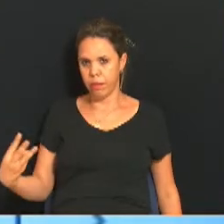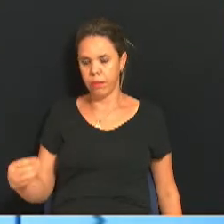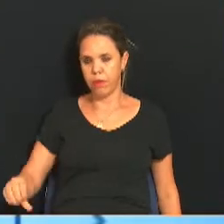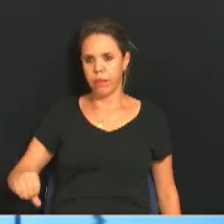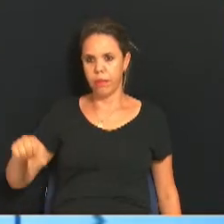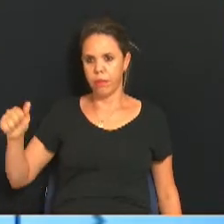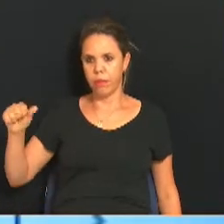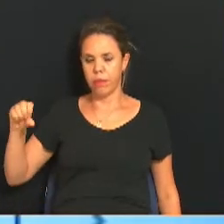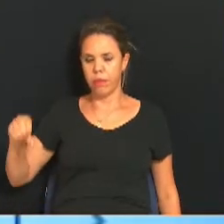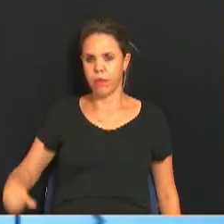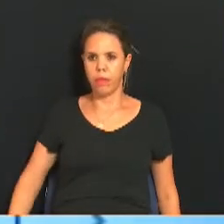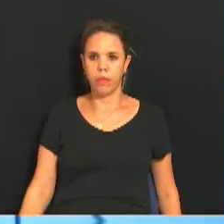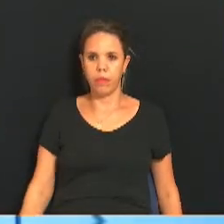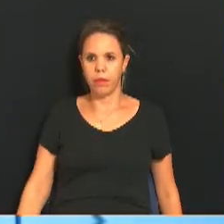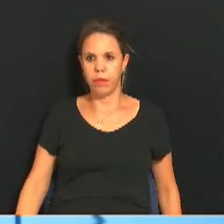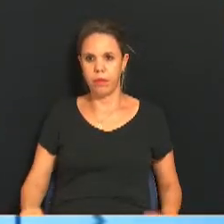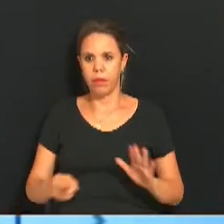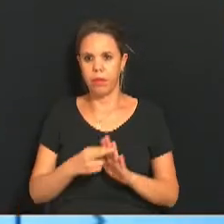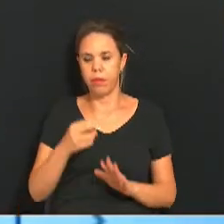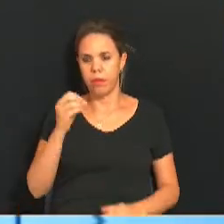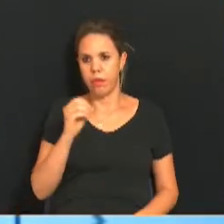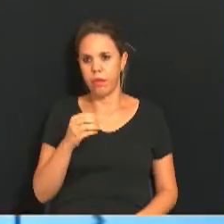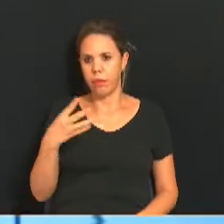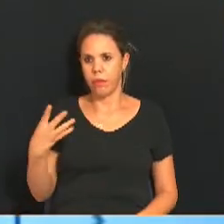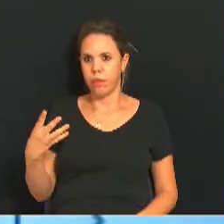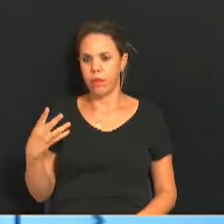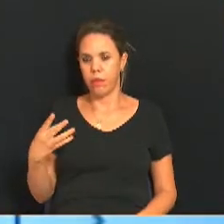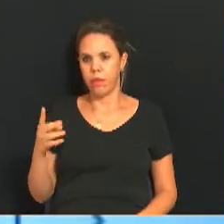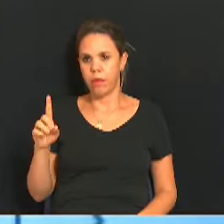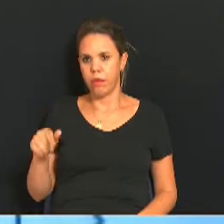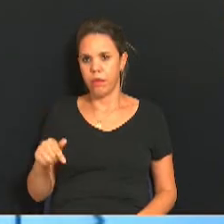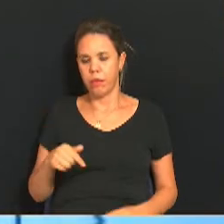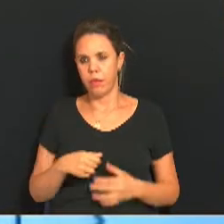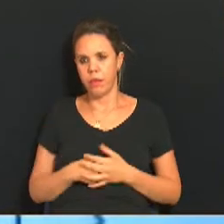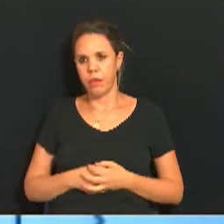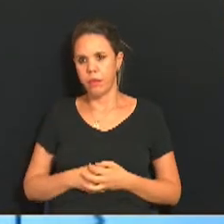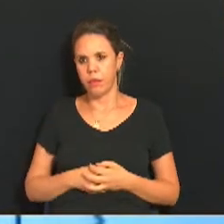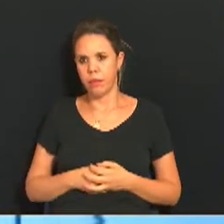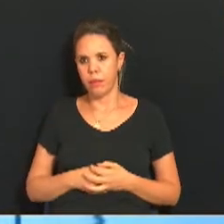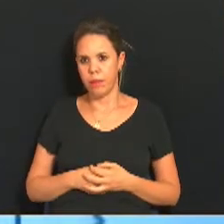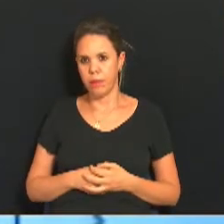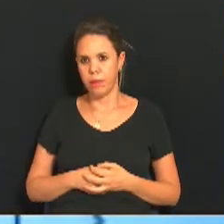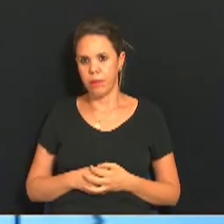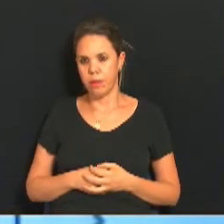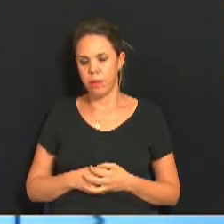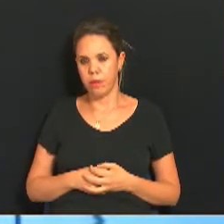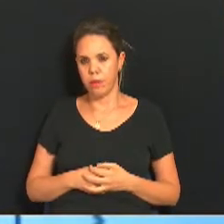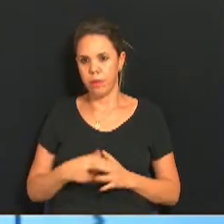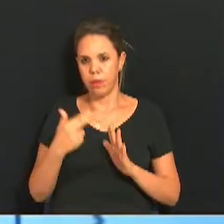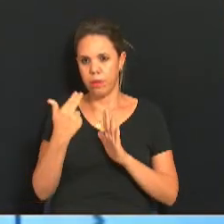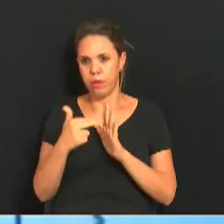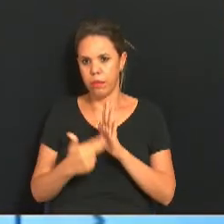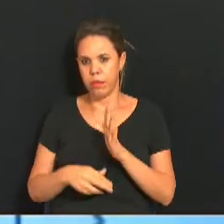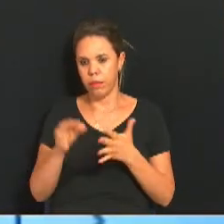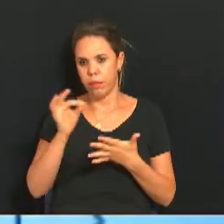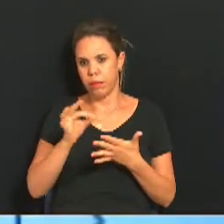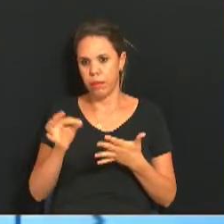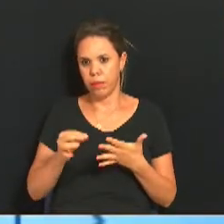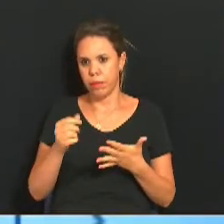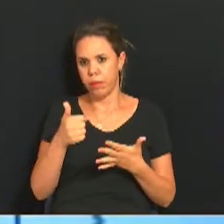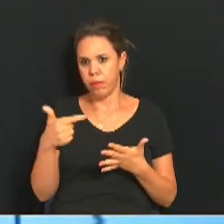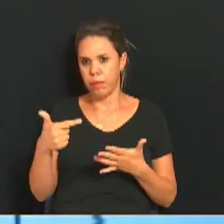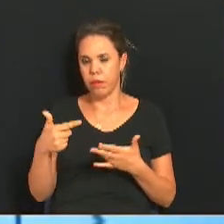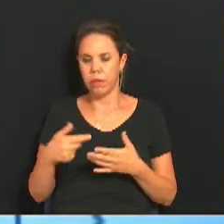que resultou na resolução 04 no meio essa evolução ela é e esta o conjunto de 12 e 10